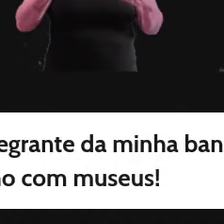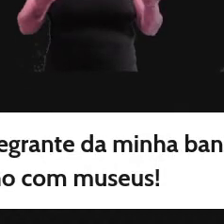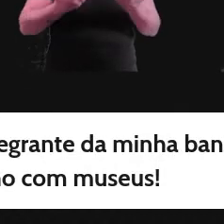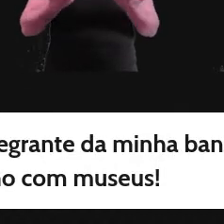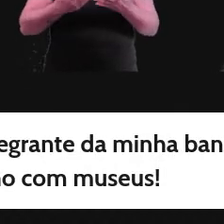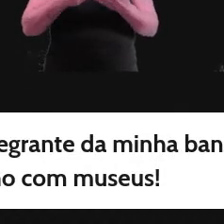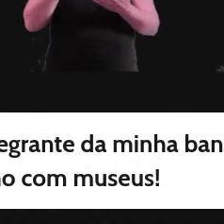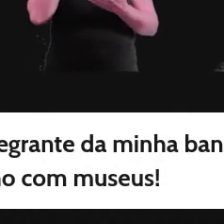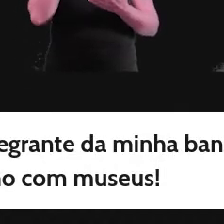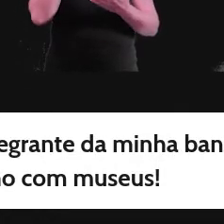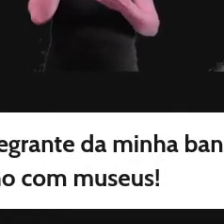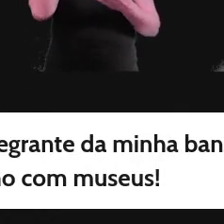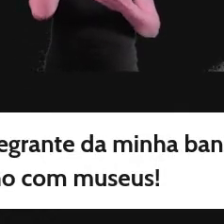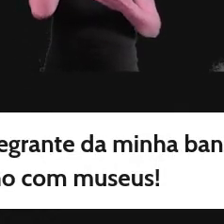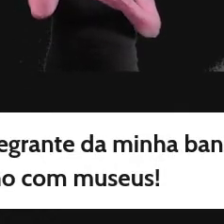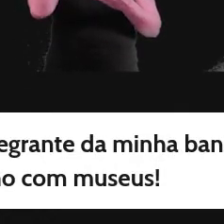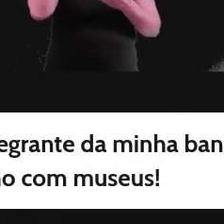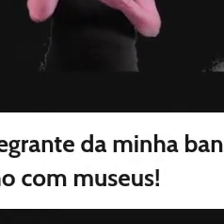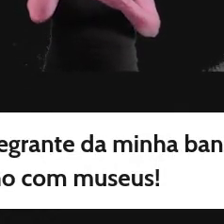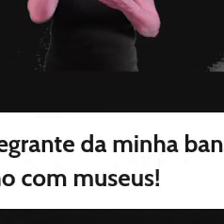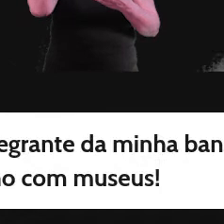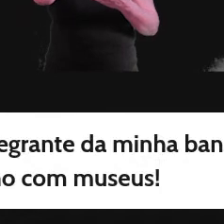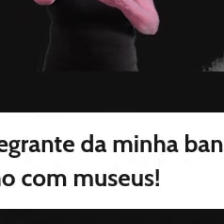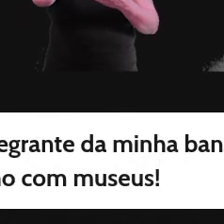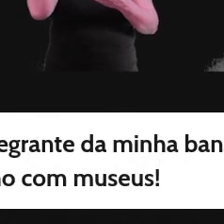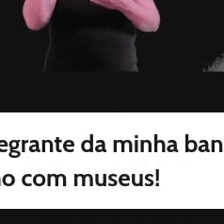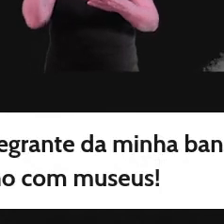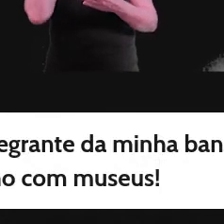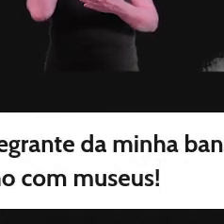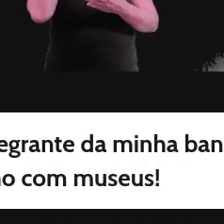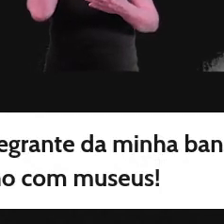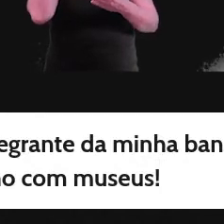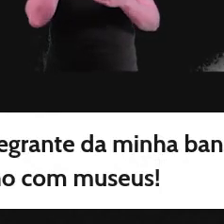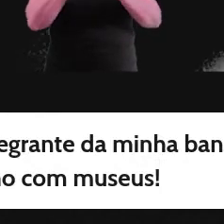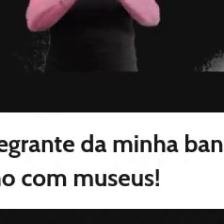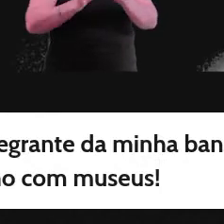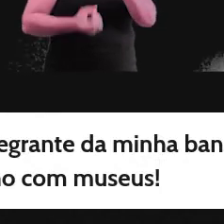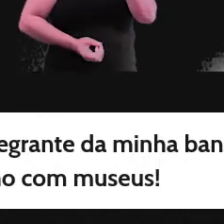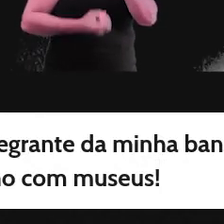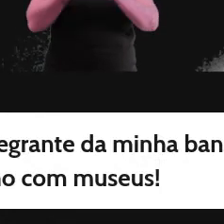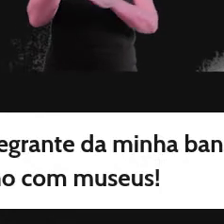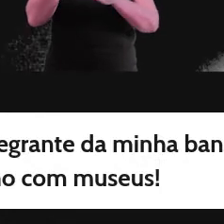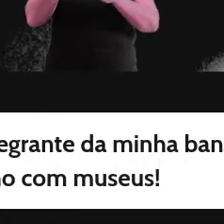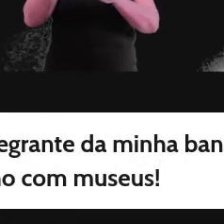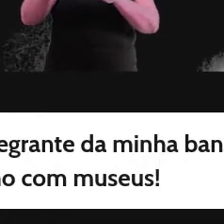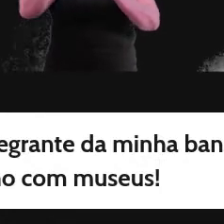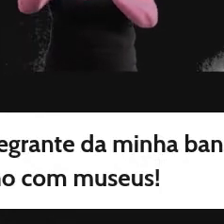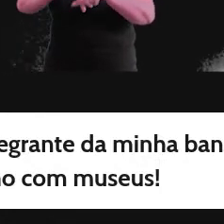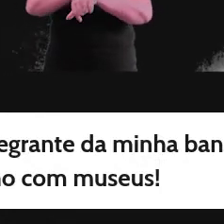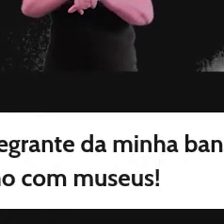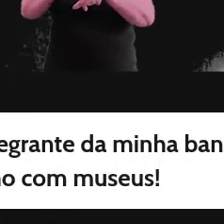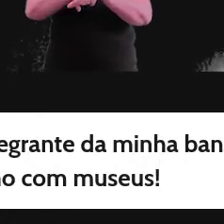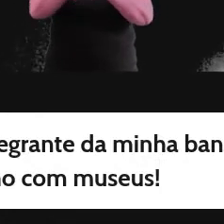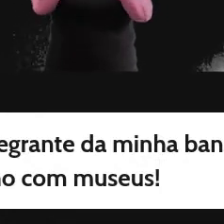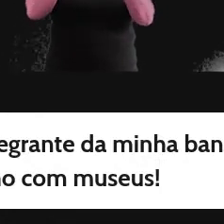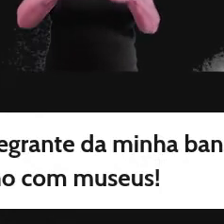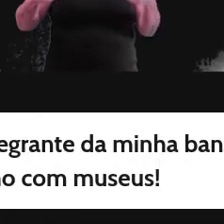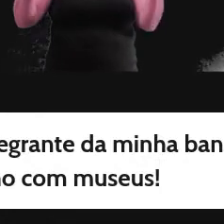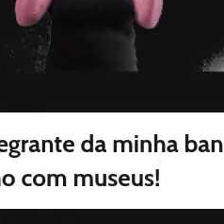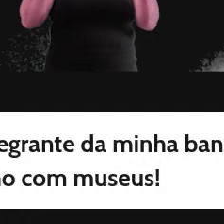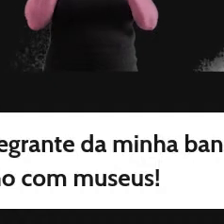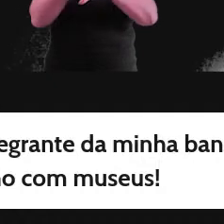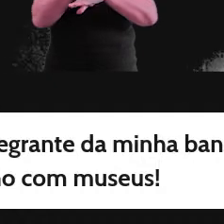tentando entender, aprender com outras experiências, para que a gente possa criar as melhores estratégias para ampliação